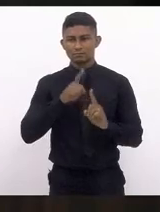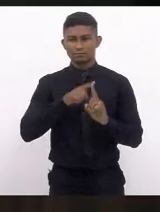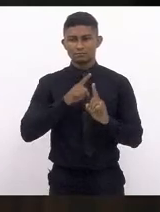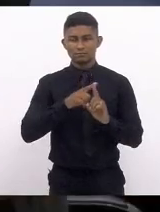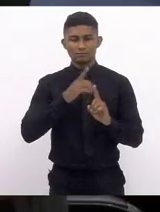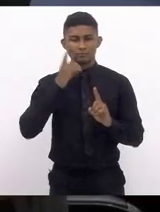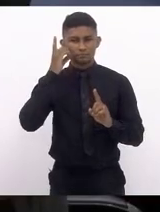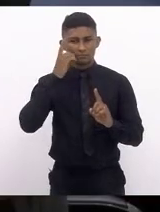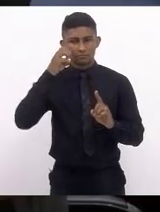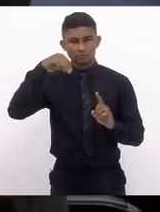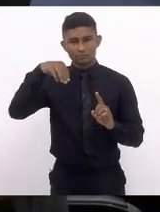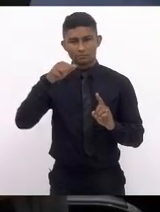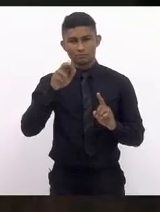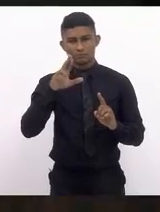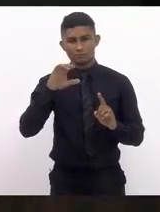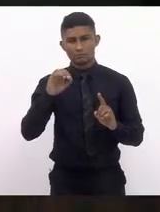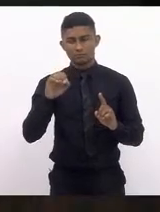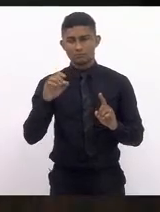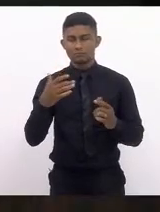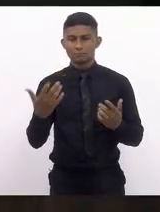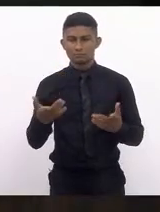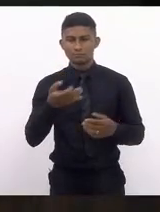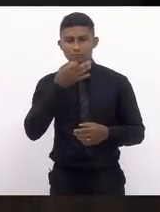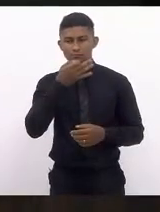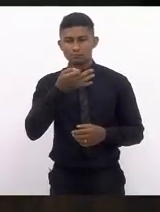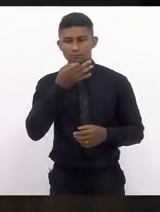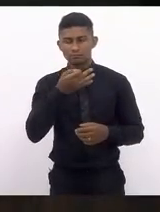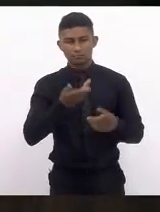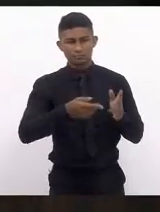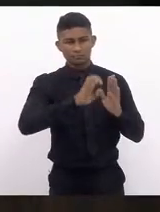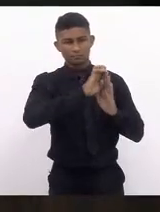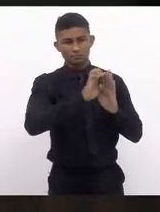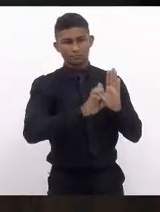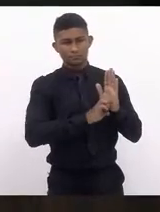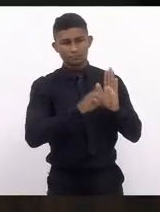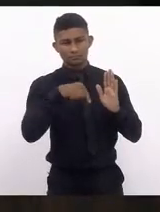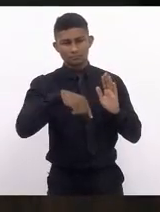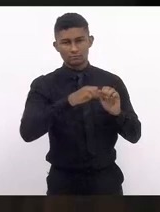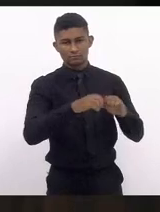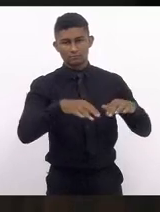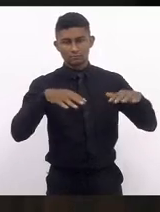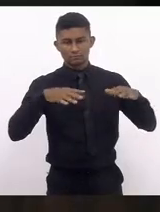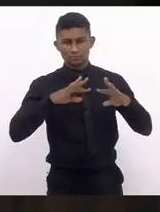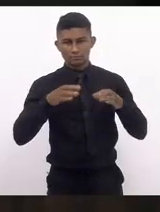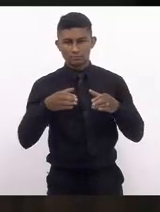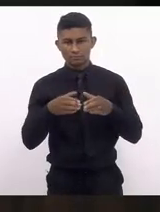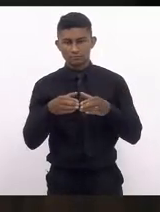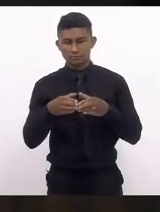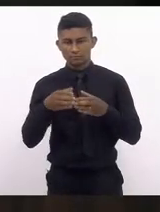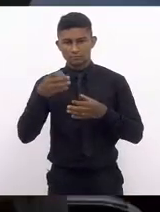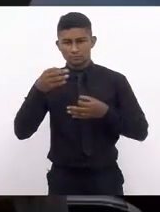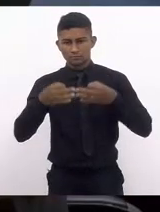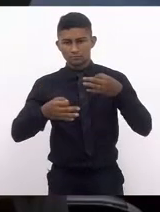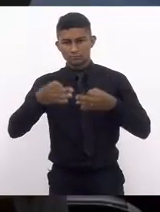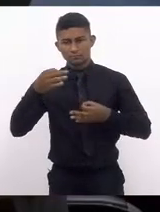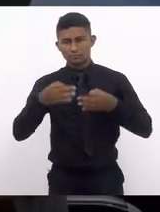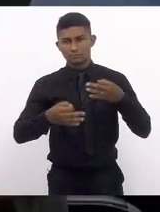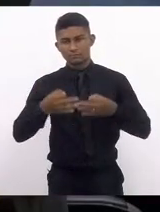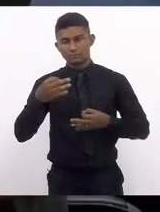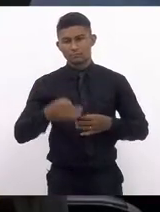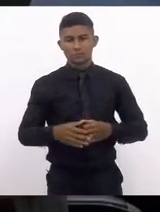Pacheco e para emitir parecer sobre as emendas de plenário pela comissão de concessão Justiça